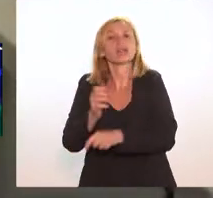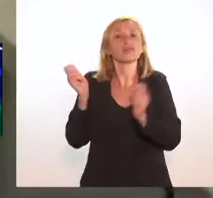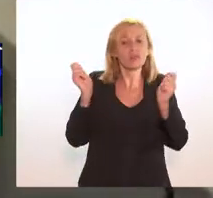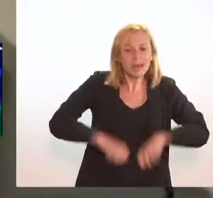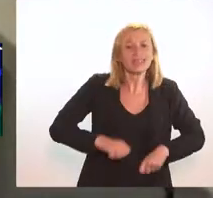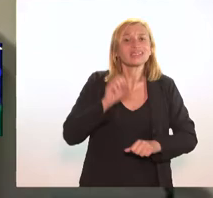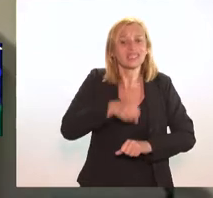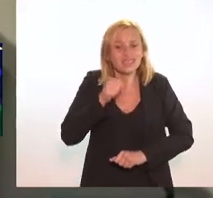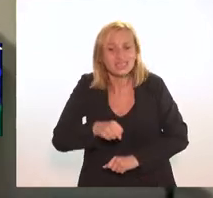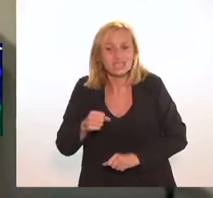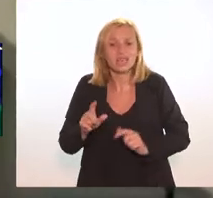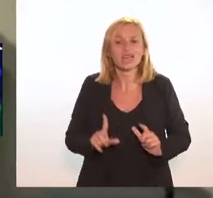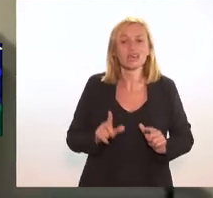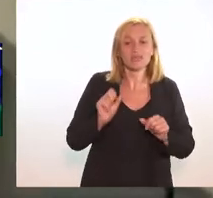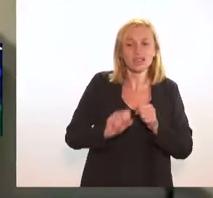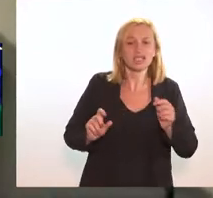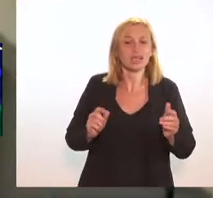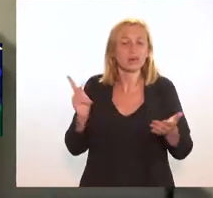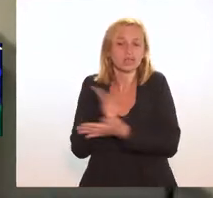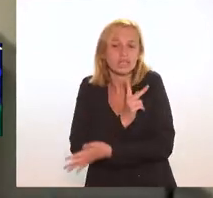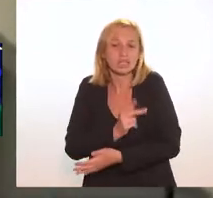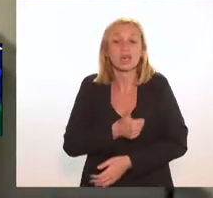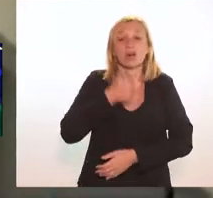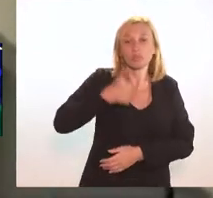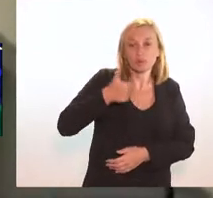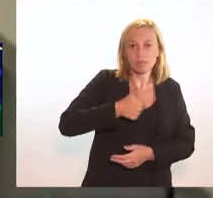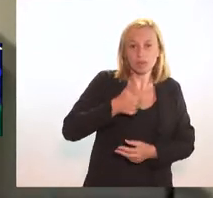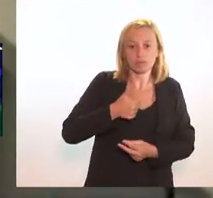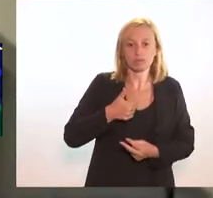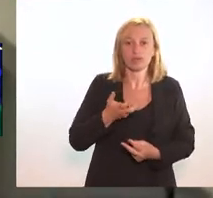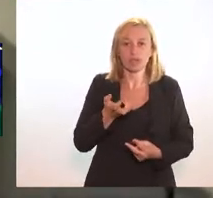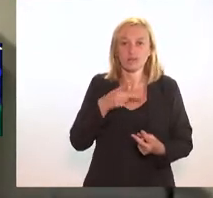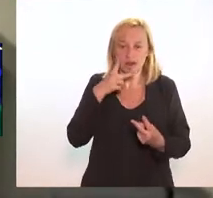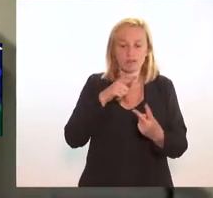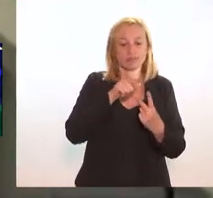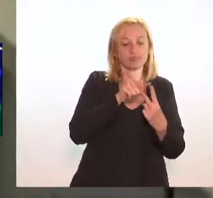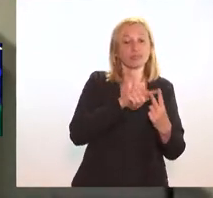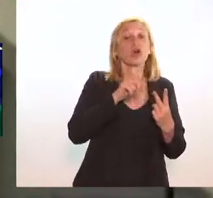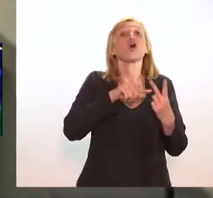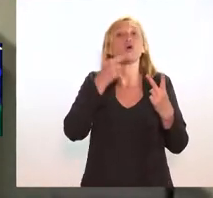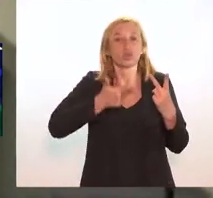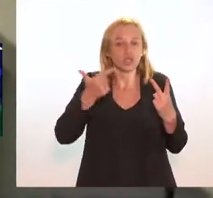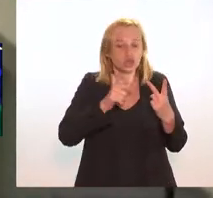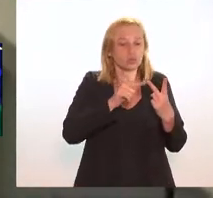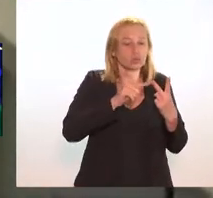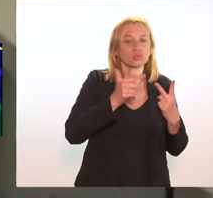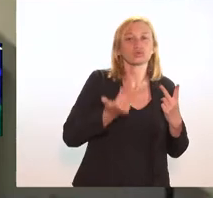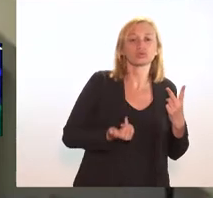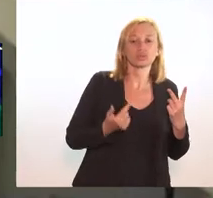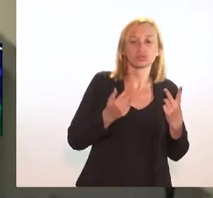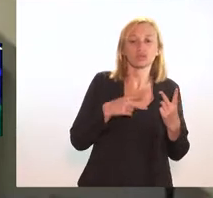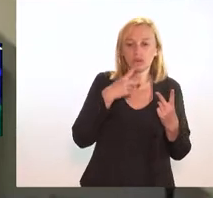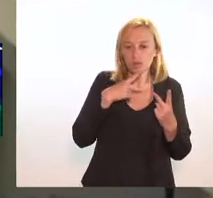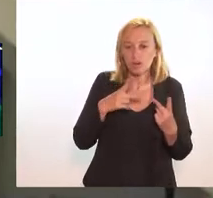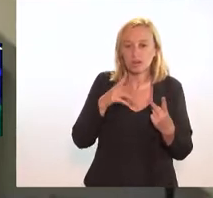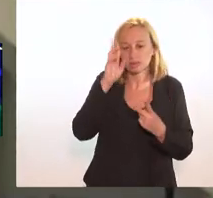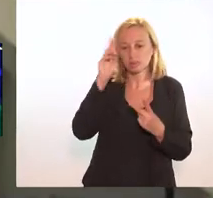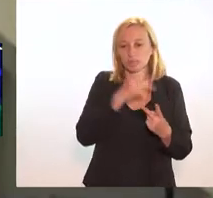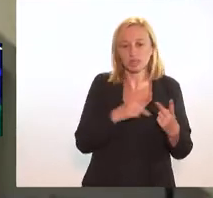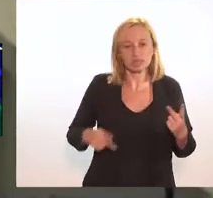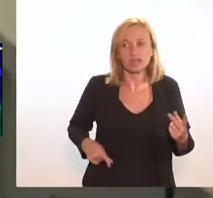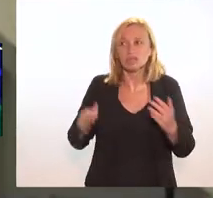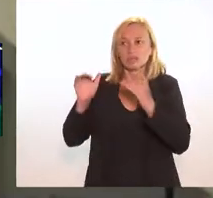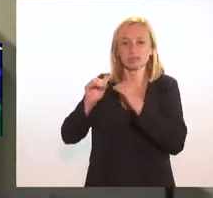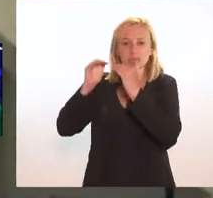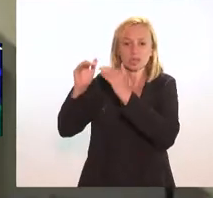agilidade e fazer acontecer. Esse é o primeiro pleito, senhor presidente. E o segundo pleito que faço a Vossa Excelência, que